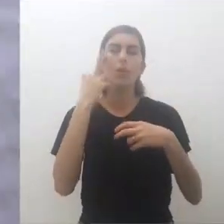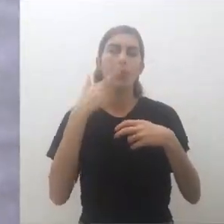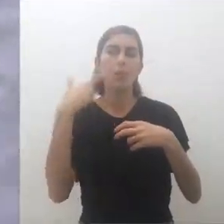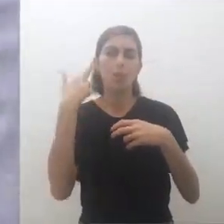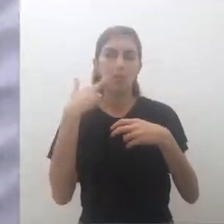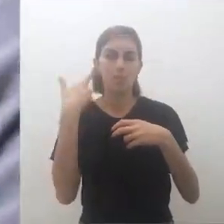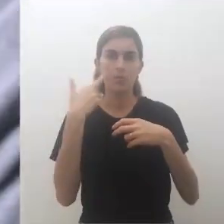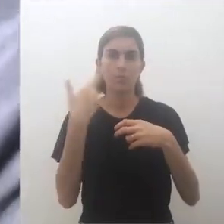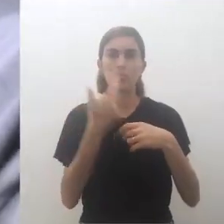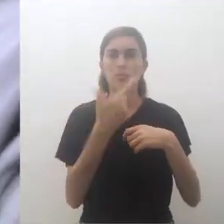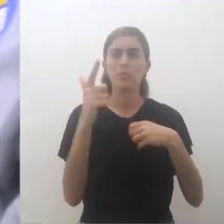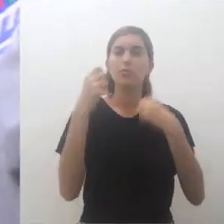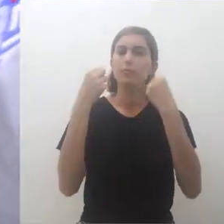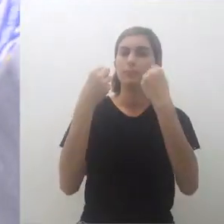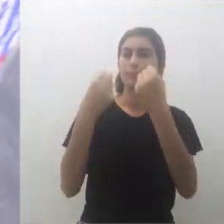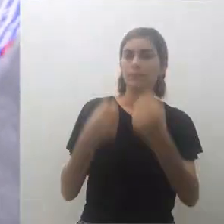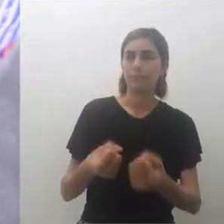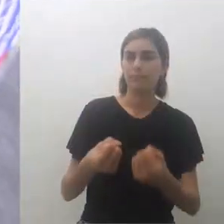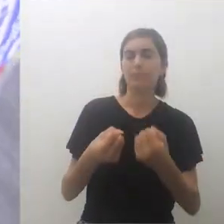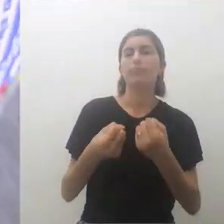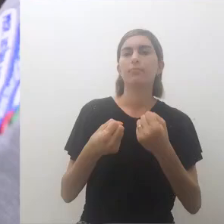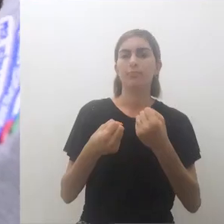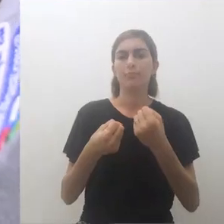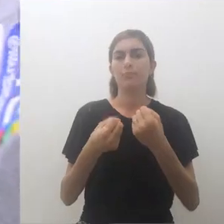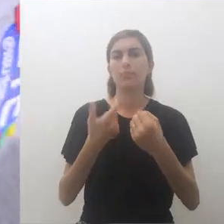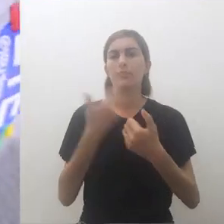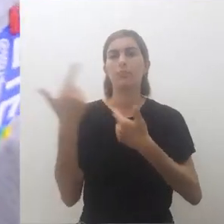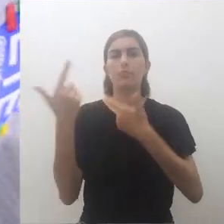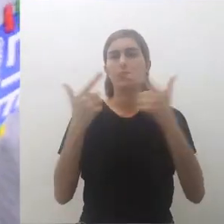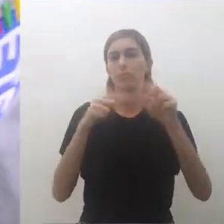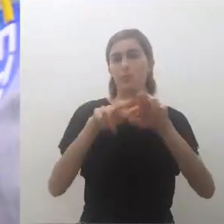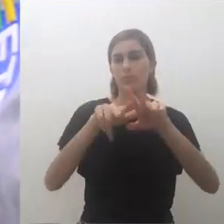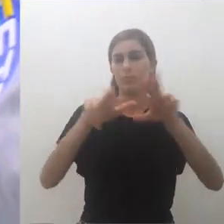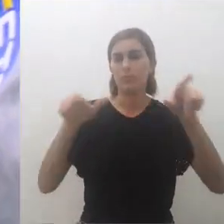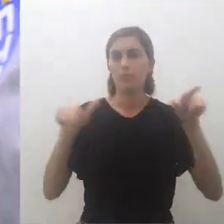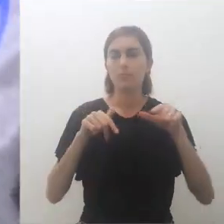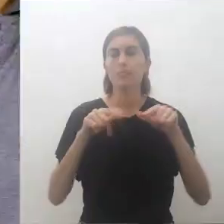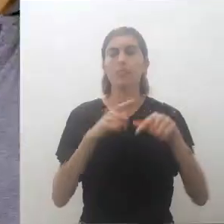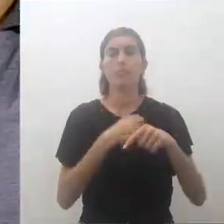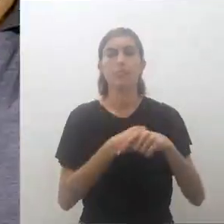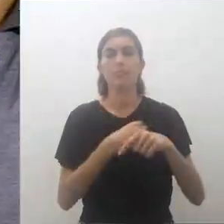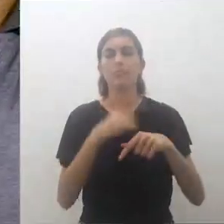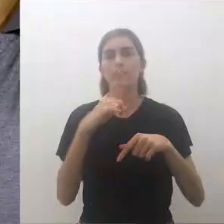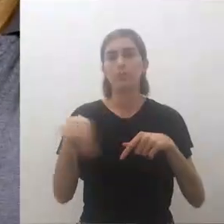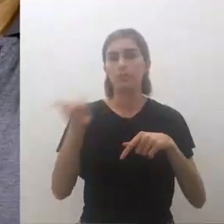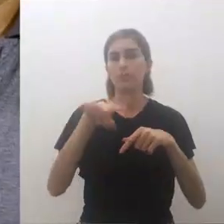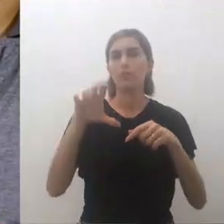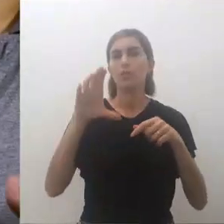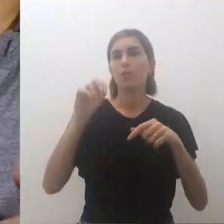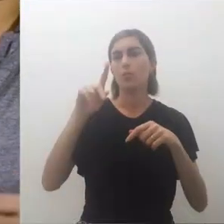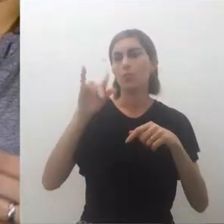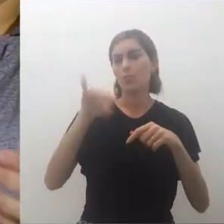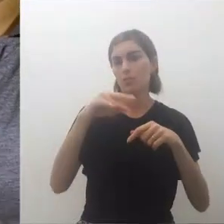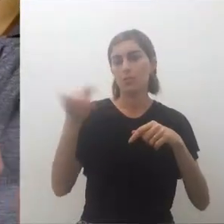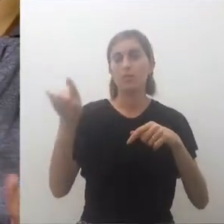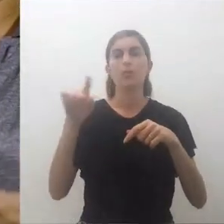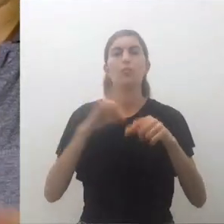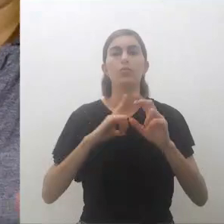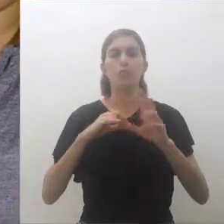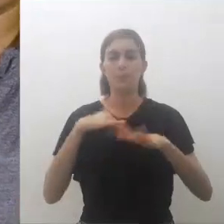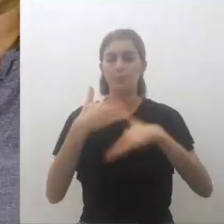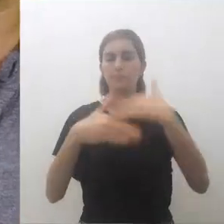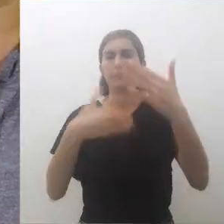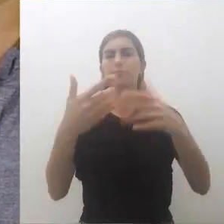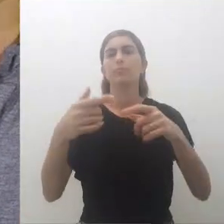um outro peso diante de todos os outros elementos que estão presentes na composição, já gerando um